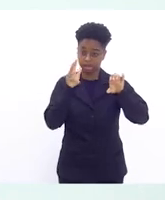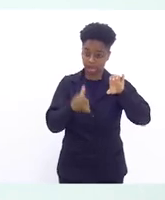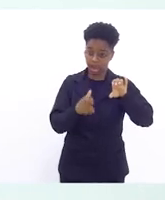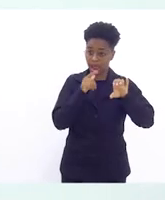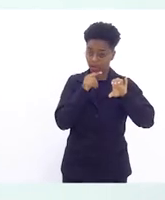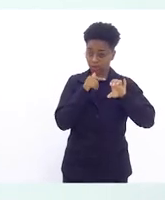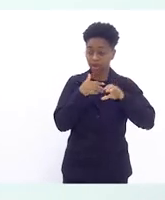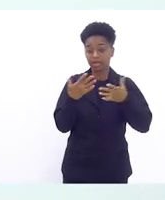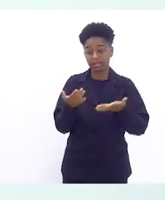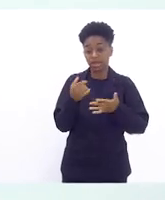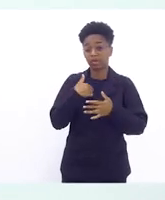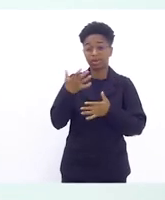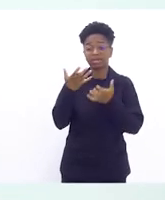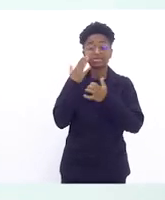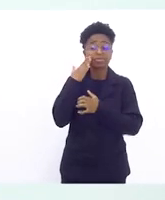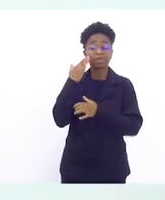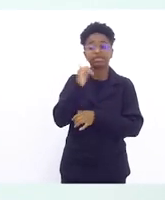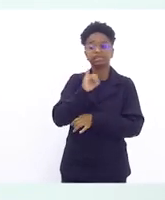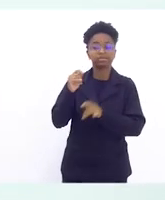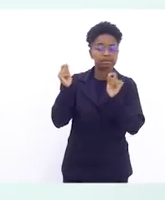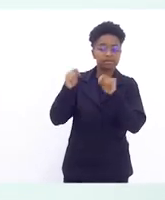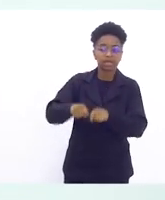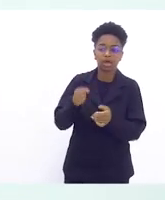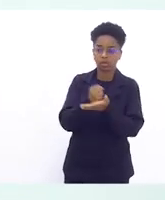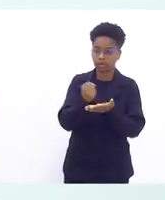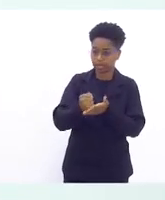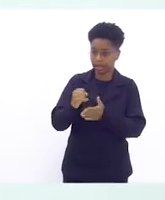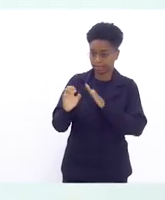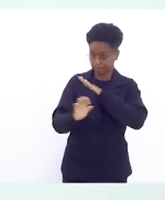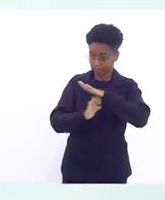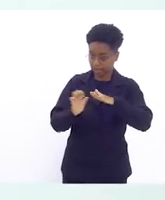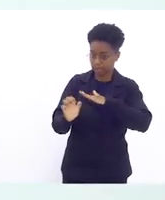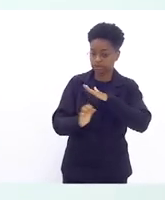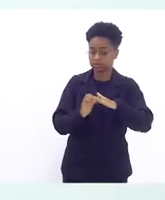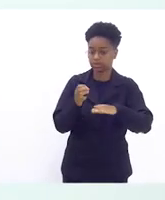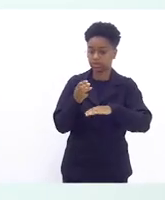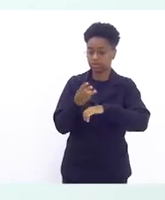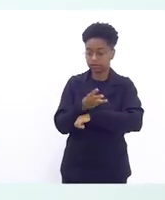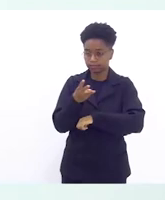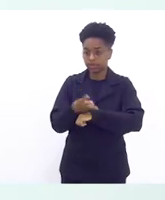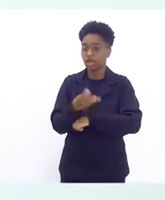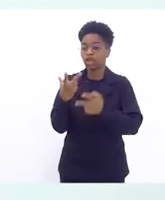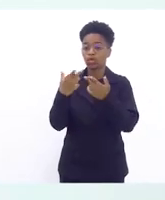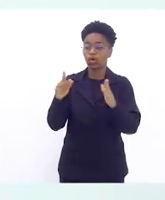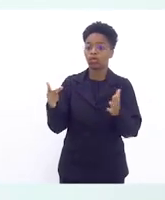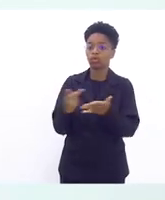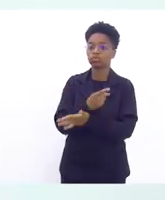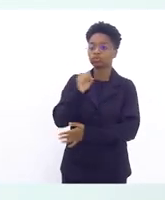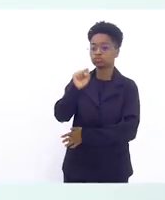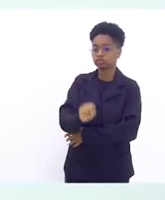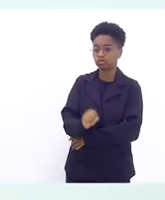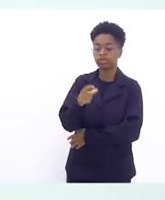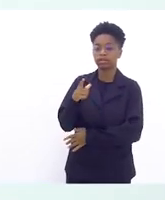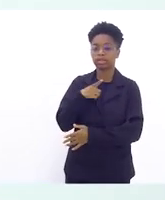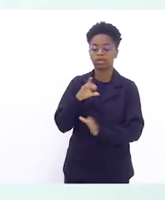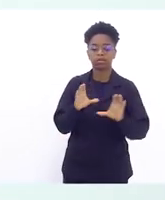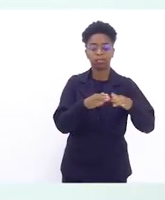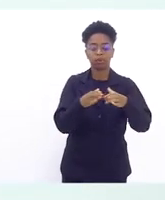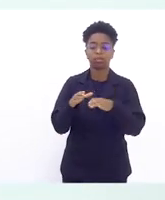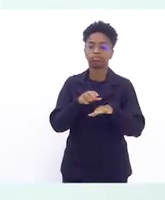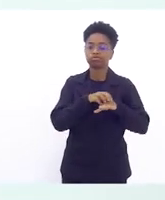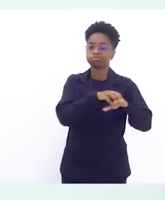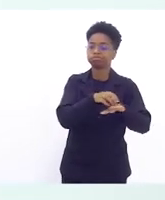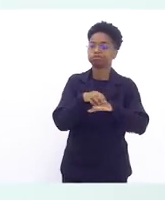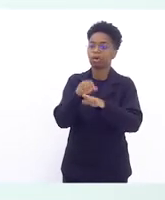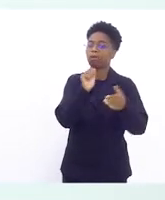possível é contratar uma empresa terceirizada junto com a ideia como é feito no sul para ter equipes batendo de porta em porta pra